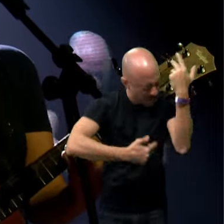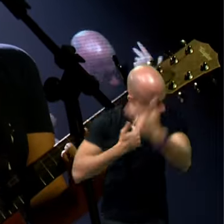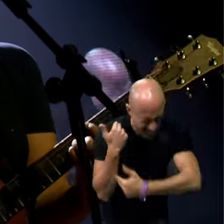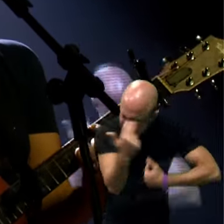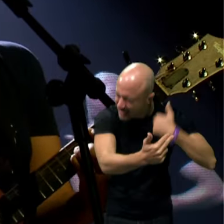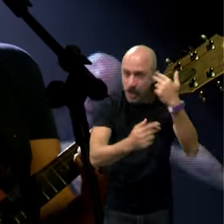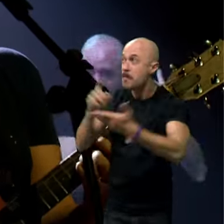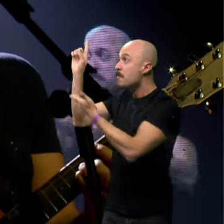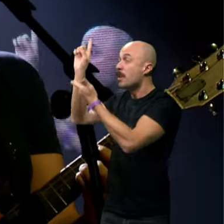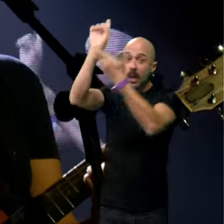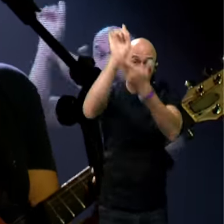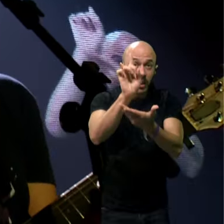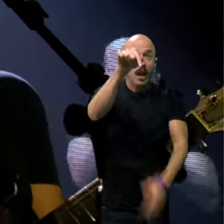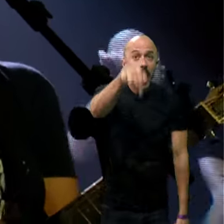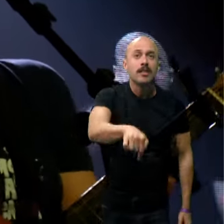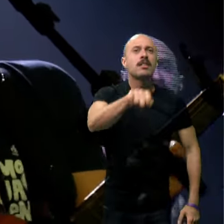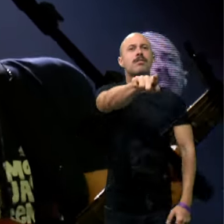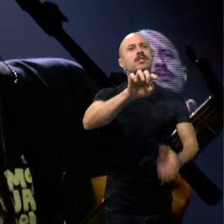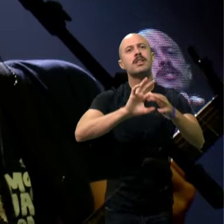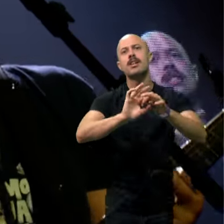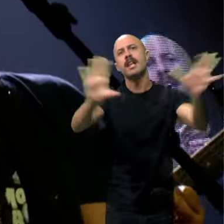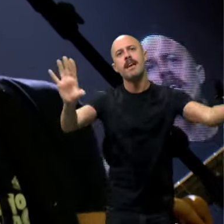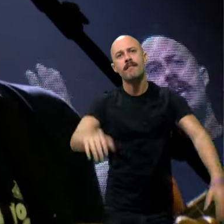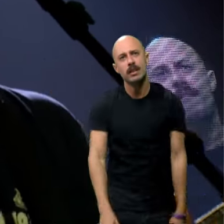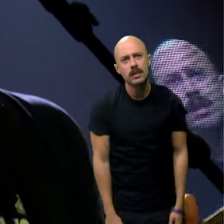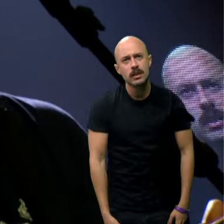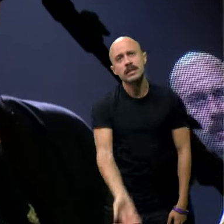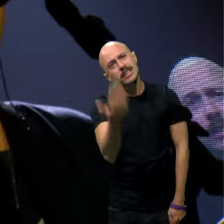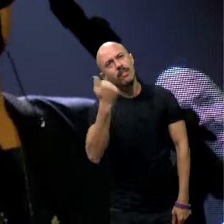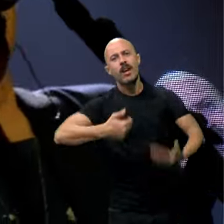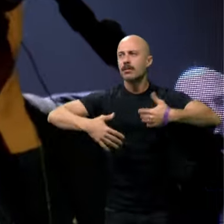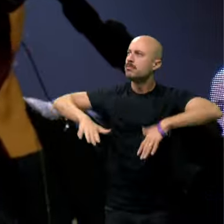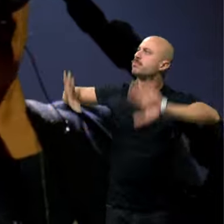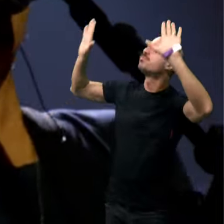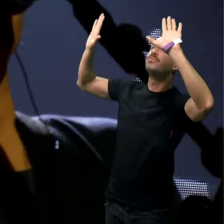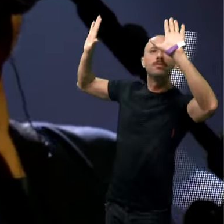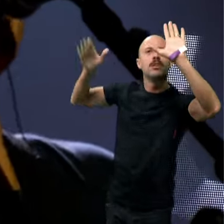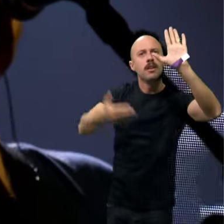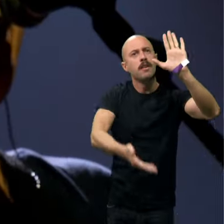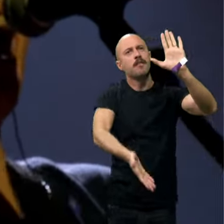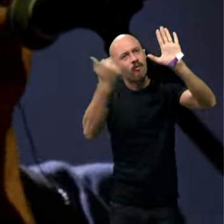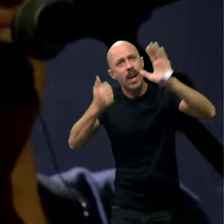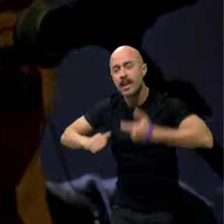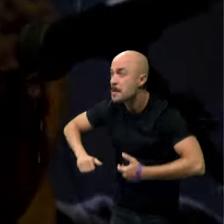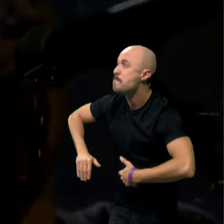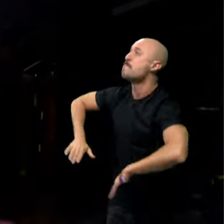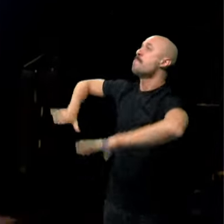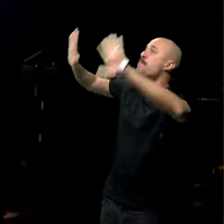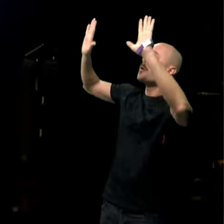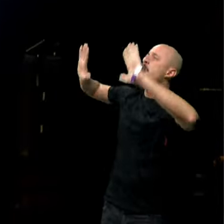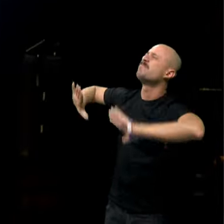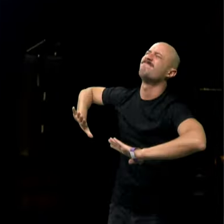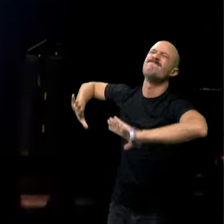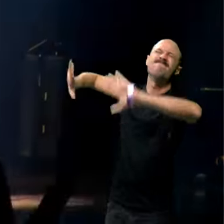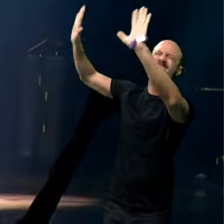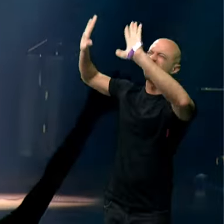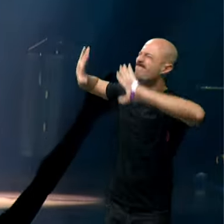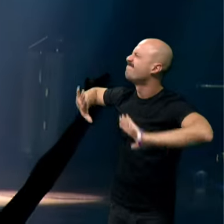está aqui, você é livre. Levante suas mãos a Ele. Levante suas mãos a